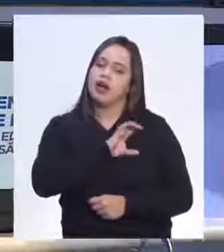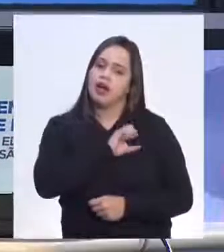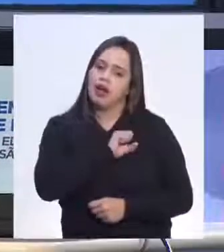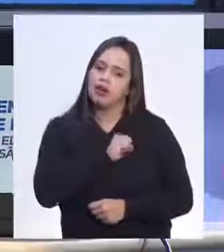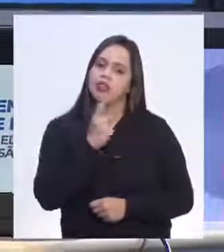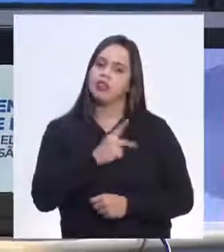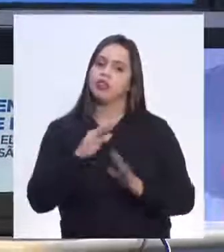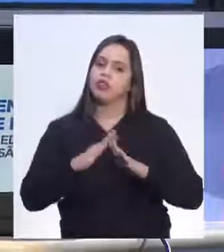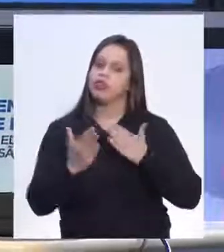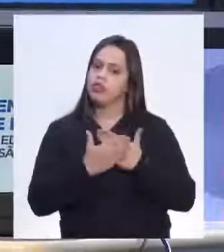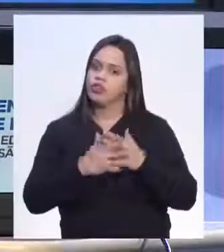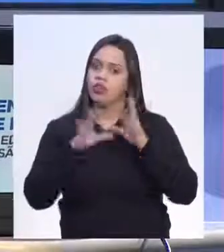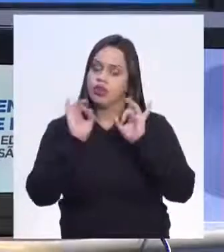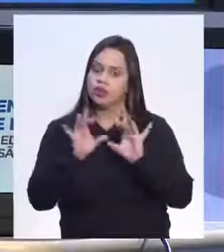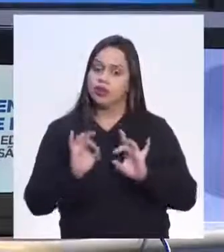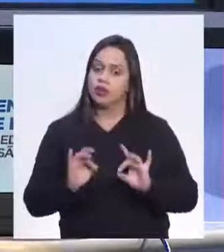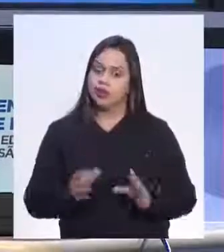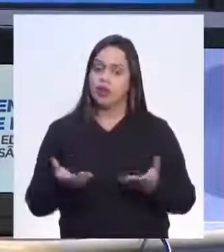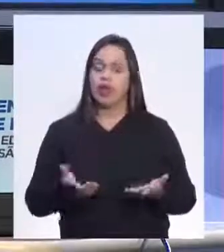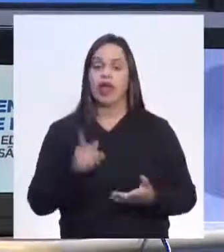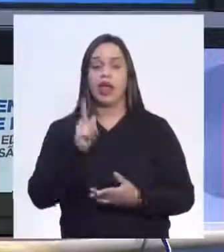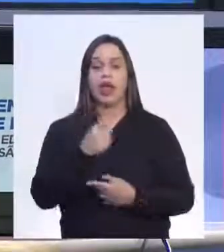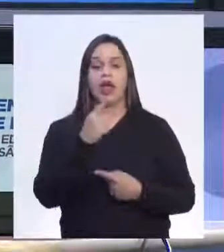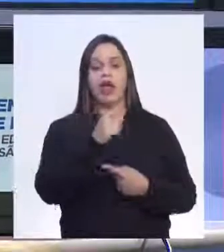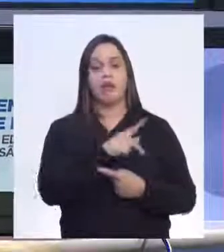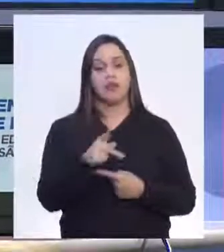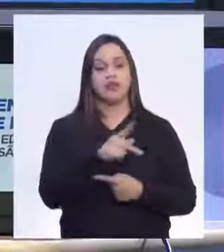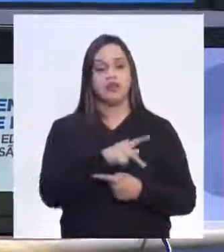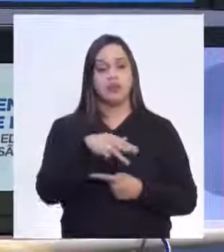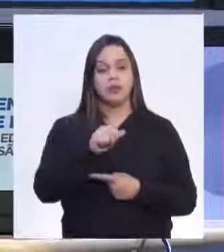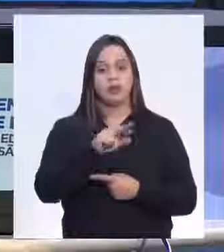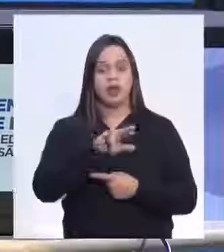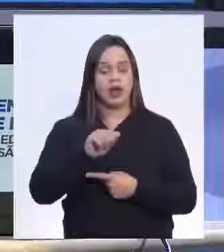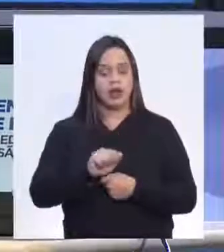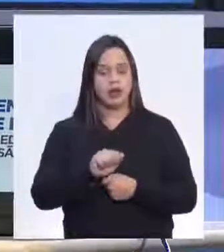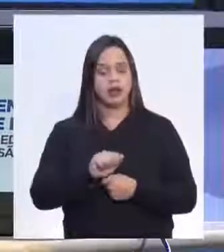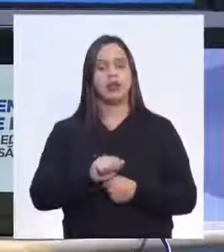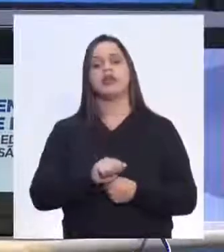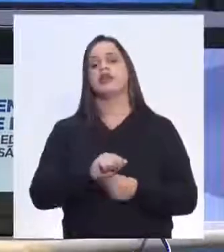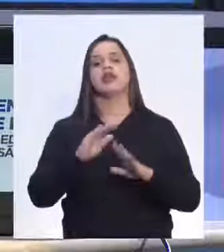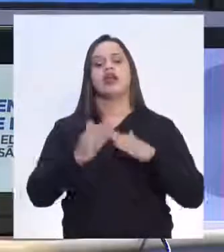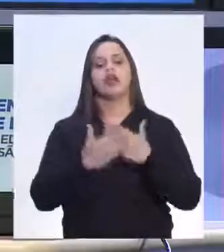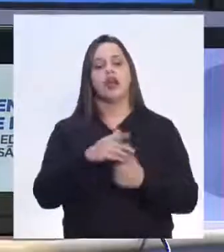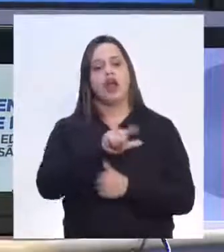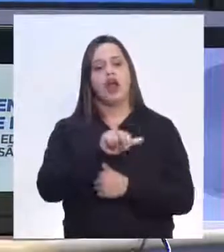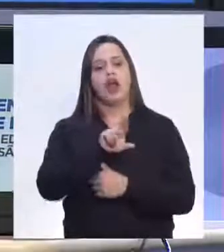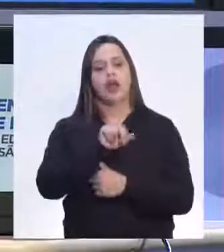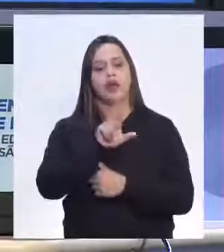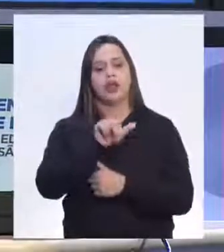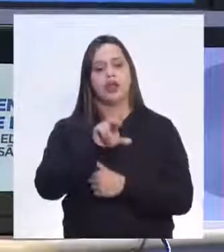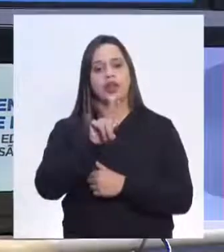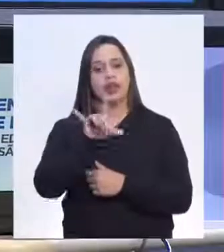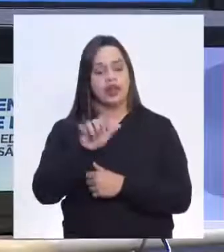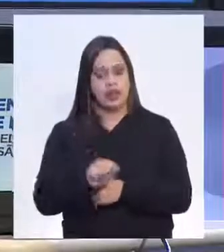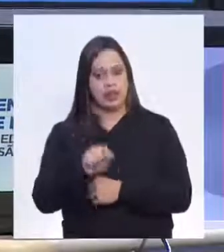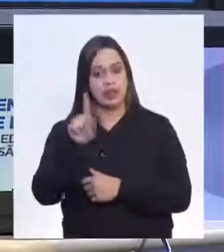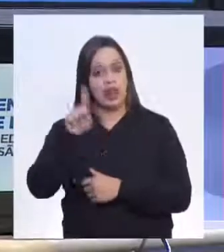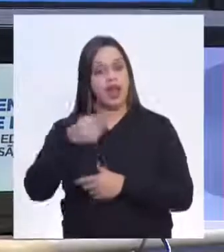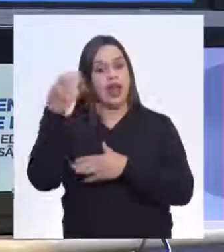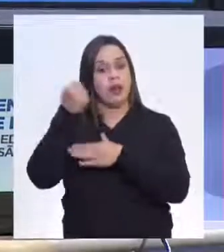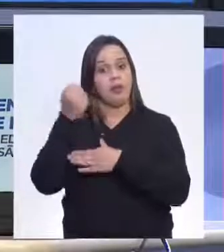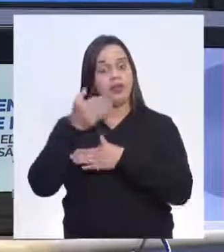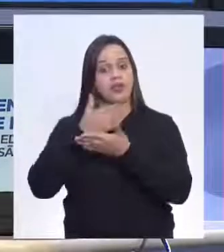2 escolas muito especiais. Uma é a professora Maria de Lourdes, da Escola Estadual Laurinda Rodrigues Pereira Leite. Ela se